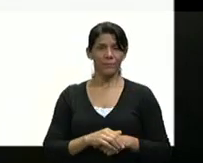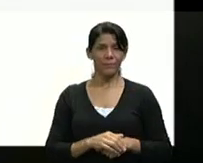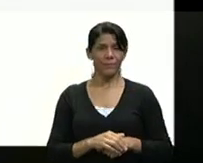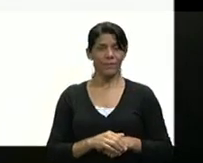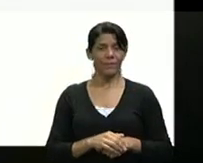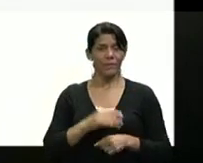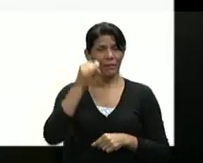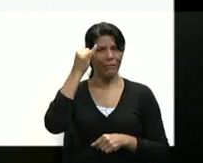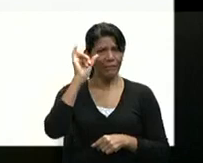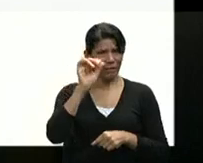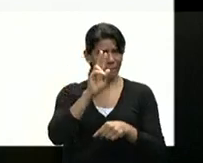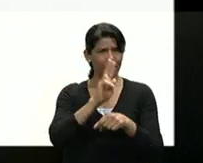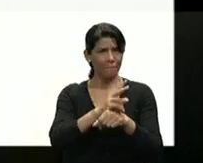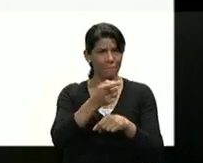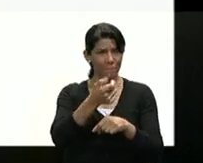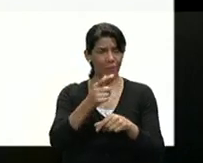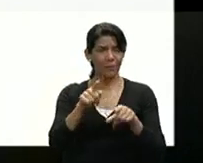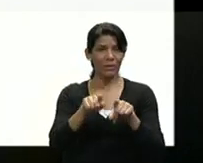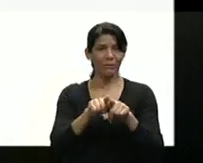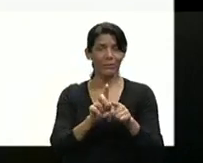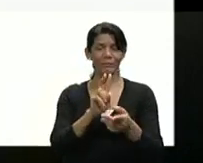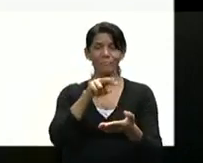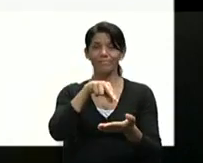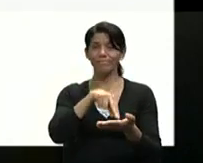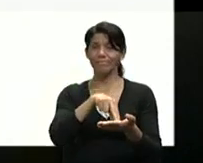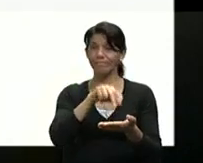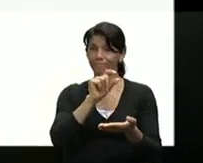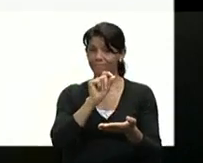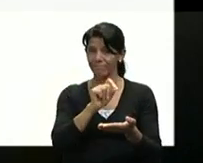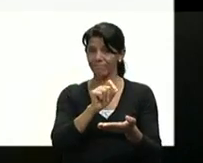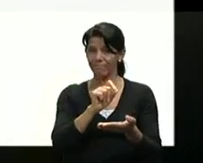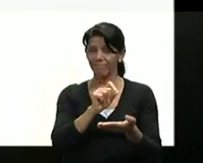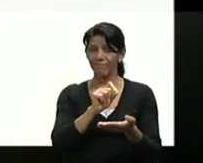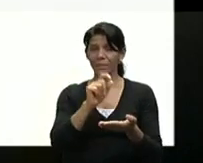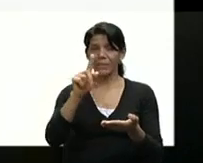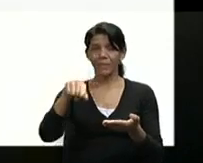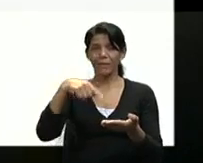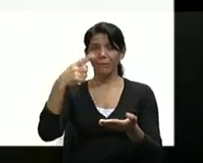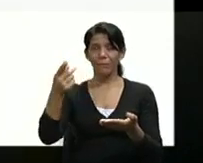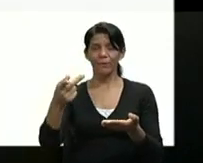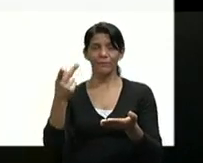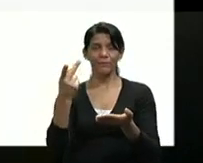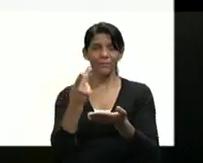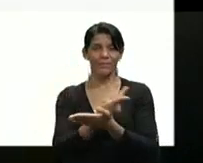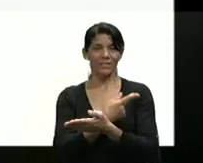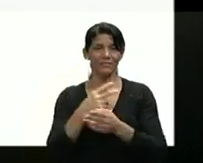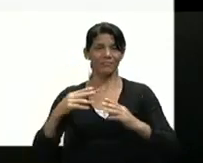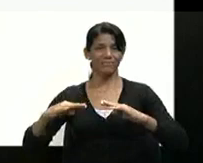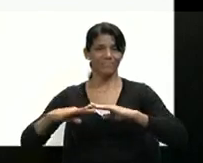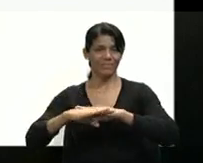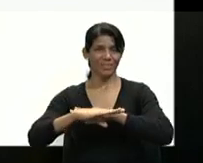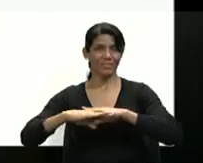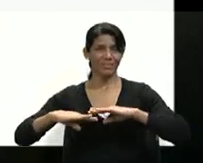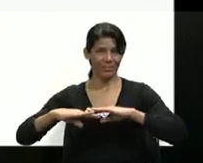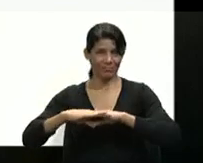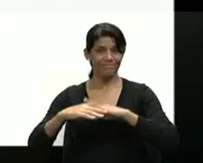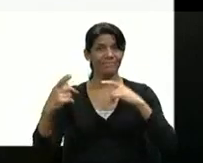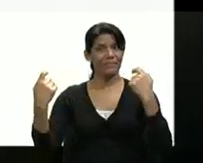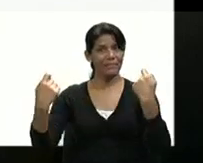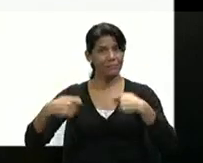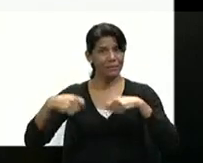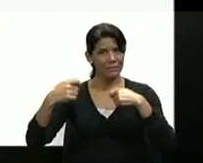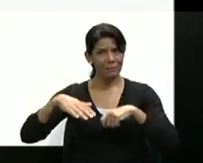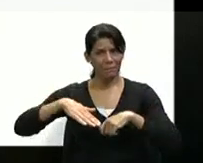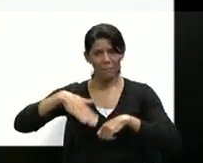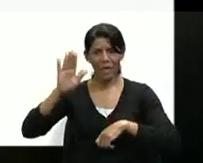e muita atuação após os acidentes de trânsito, né? Nós precisamos de mais